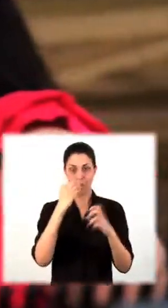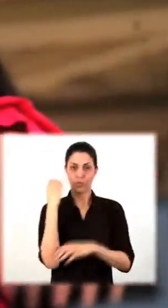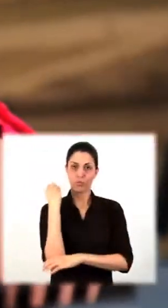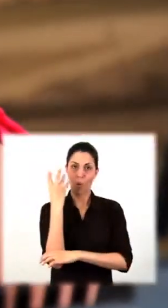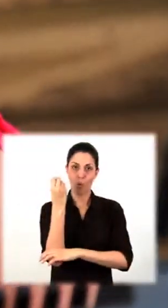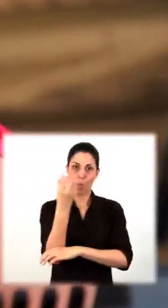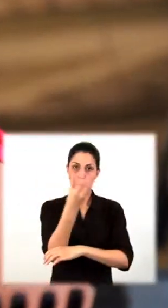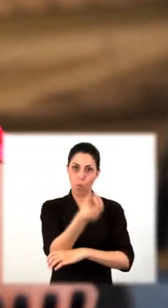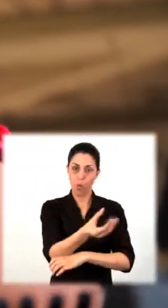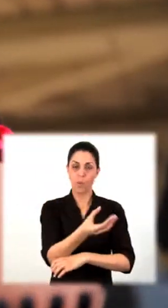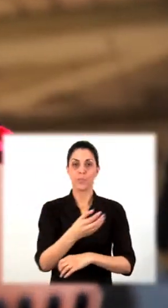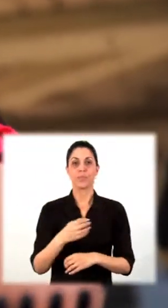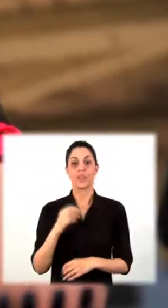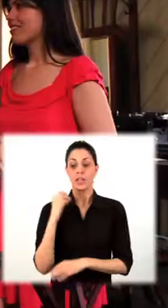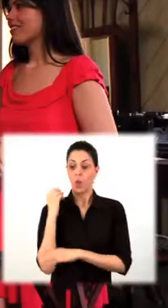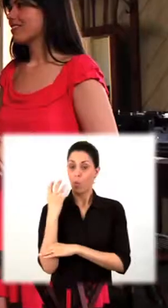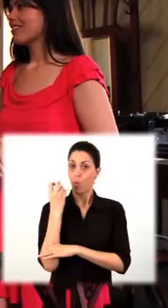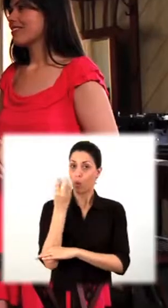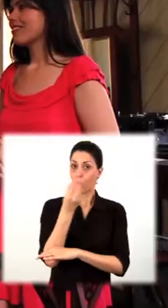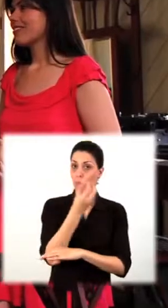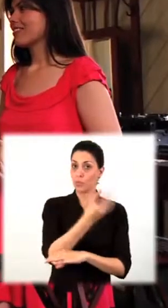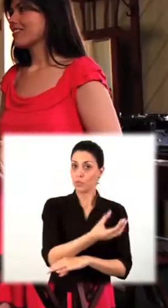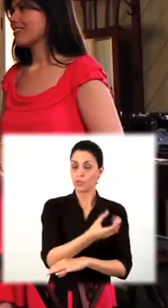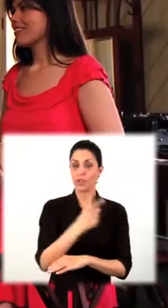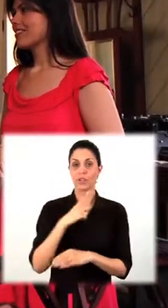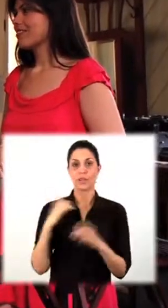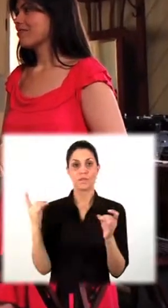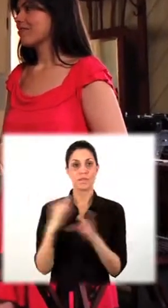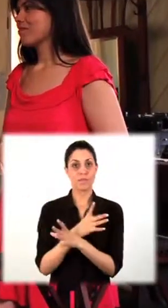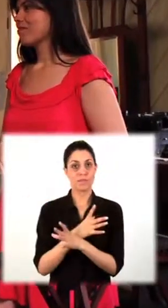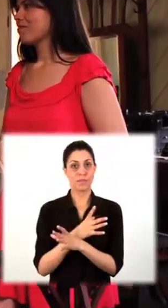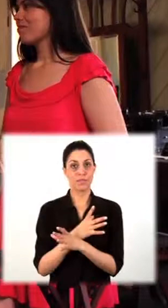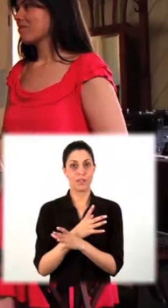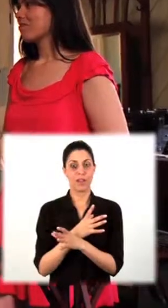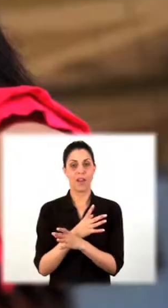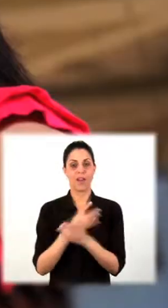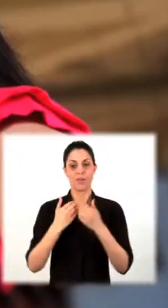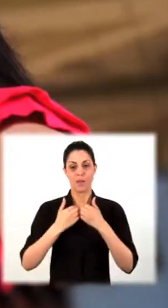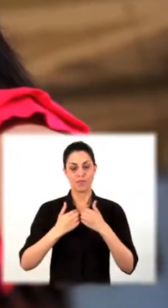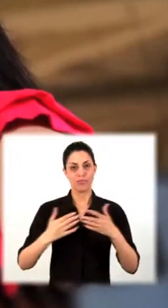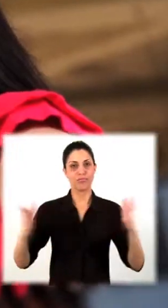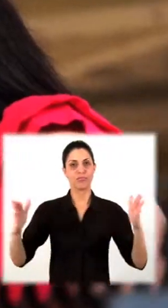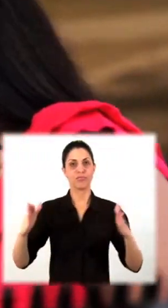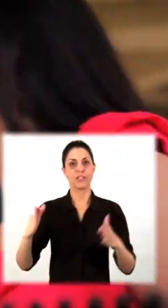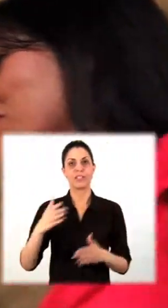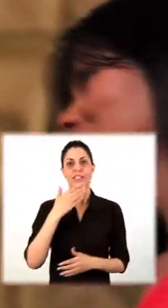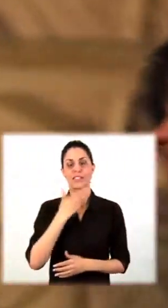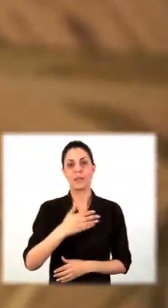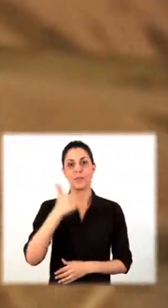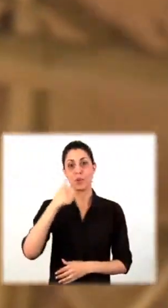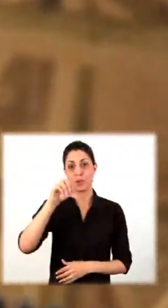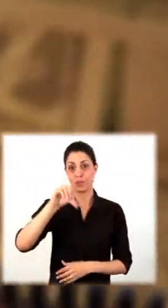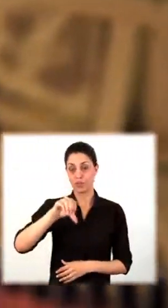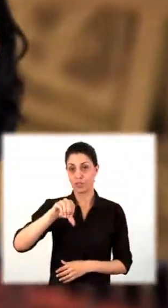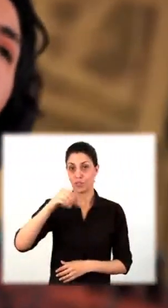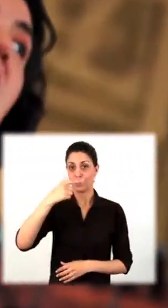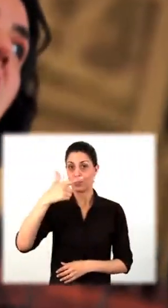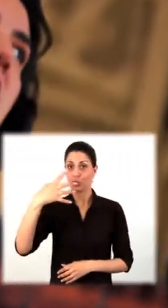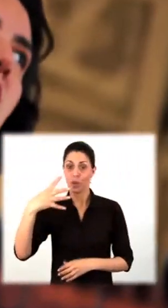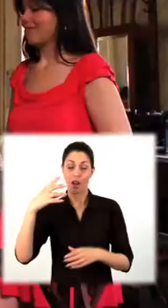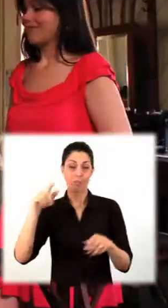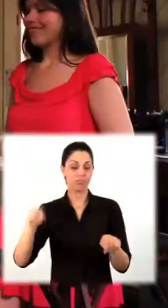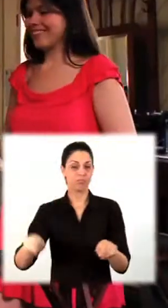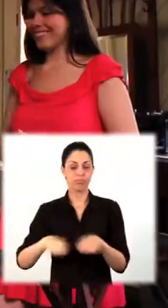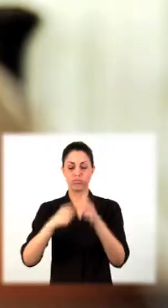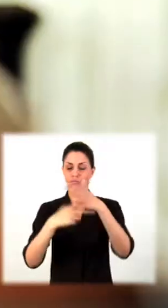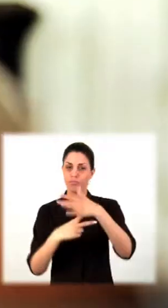Porém, quando a locomotiva estava preparada para ser inaugurada lá em dezembro de 1924, essa ponte